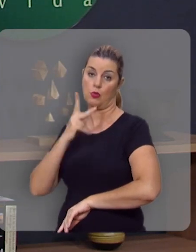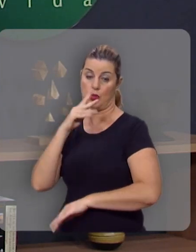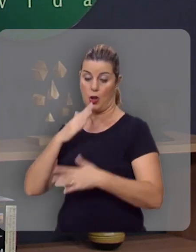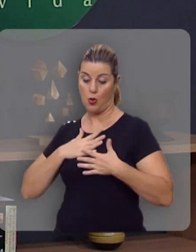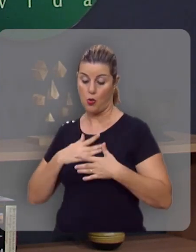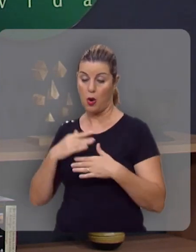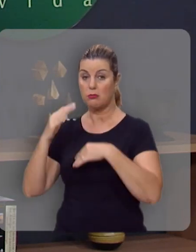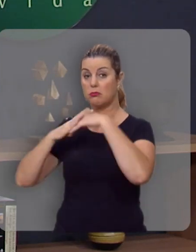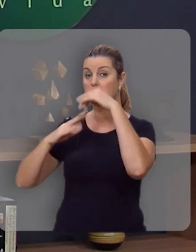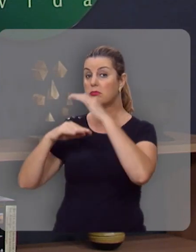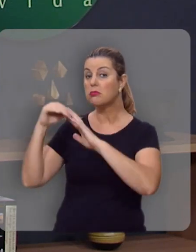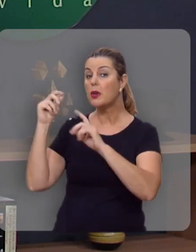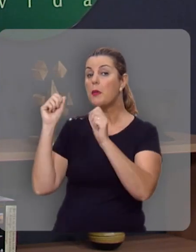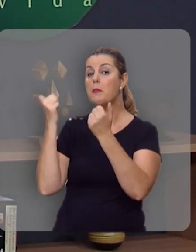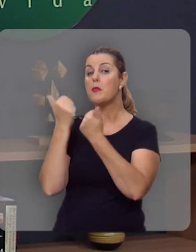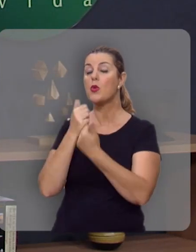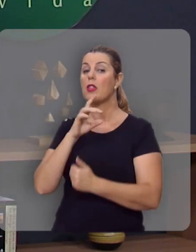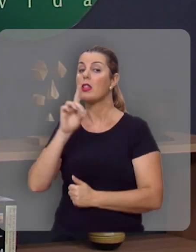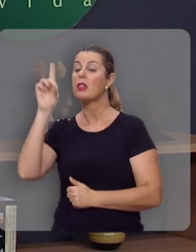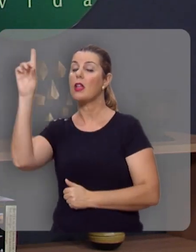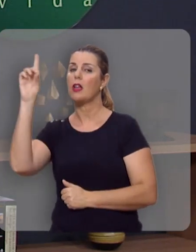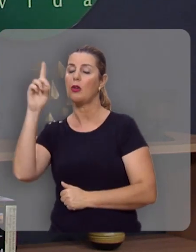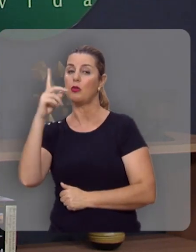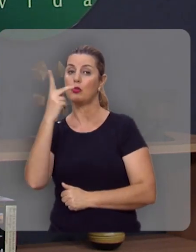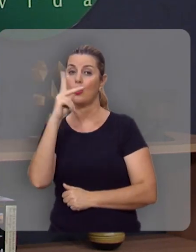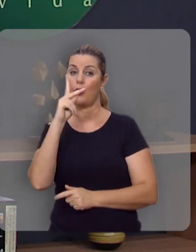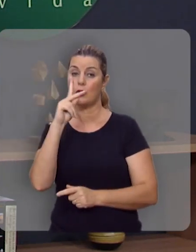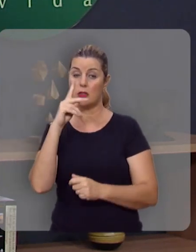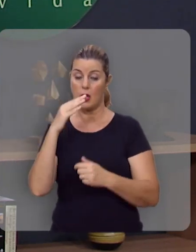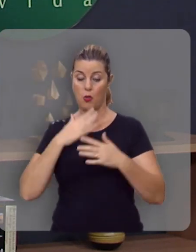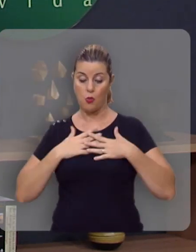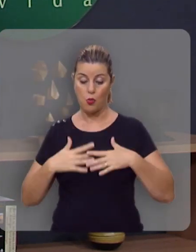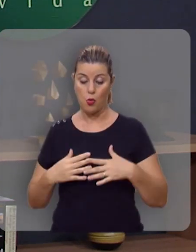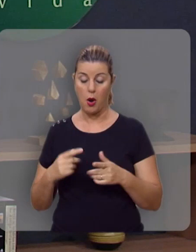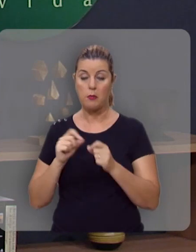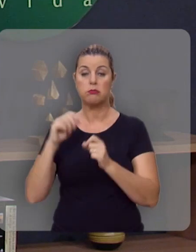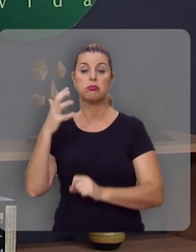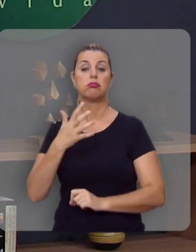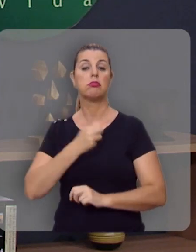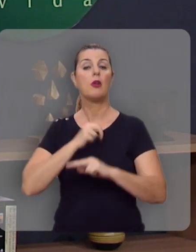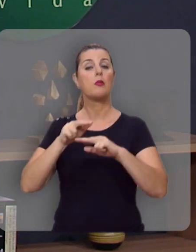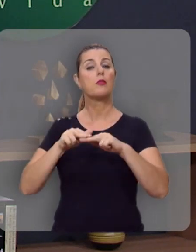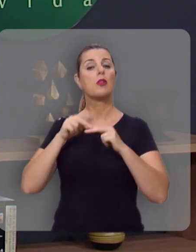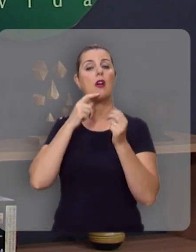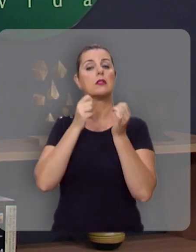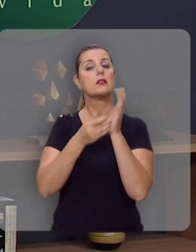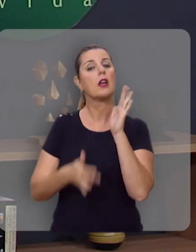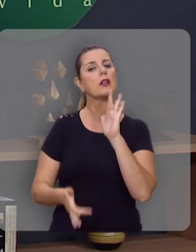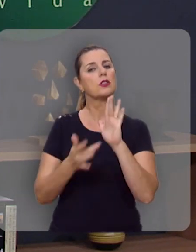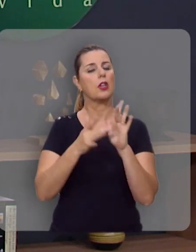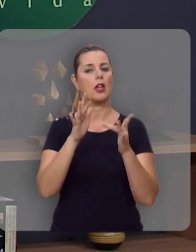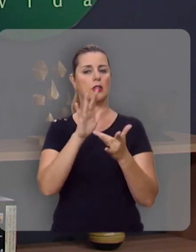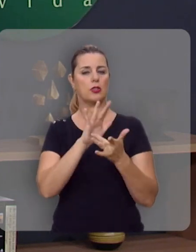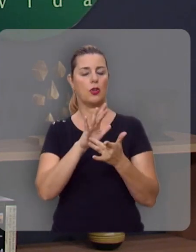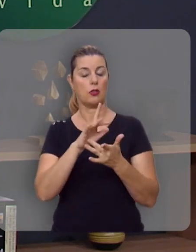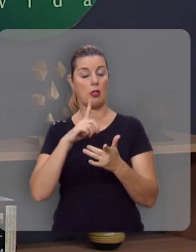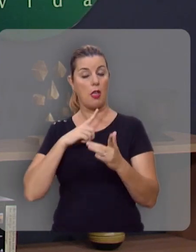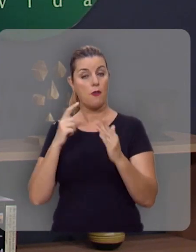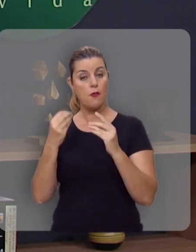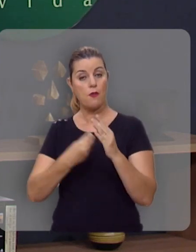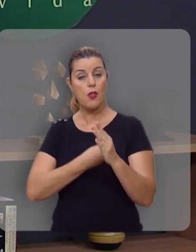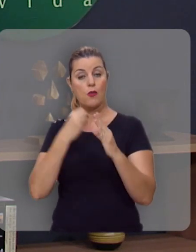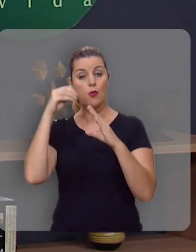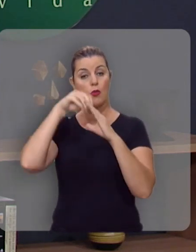Seu corpo foi criado por Deus. Seu corpo foi remido pelo sangue de Cristo. Seu corpo é a habitação do